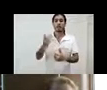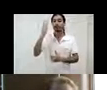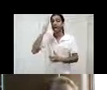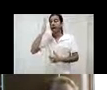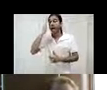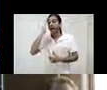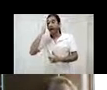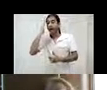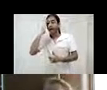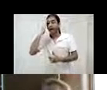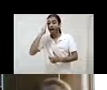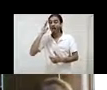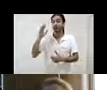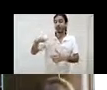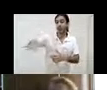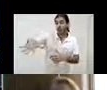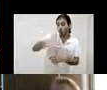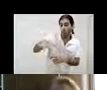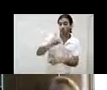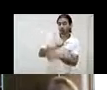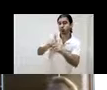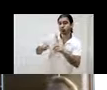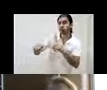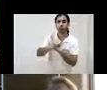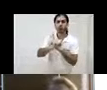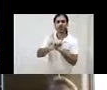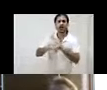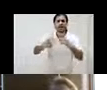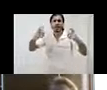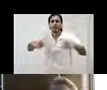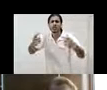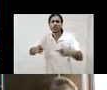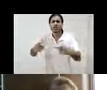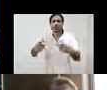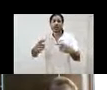presente o sujeito ativo e criativo? Acho que essa pergunta já traz uma resposta.